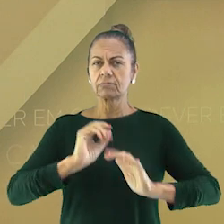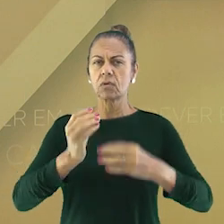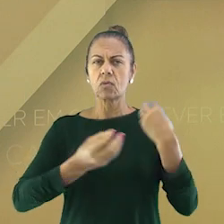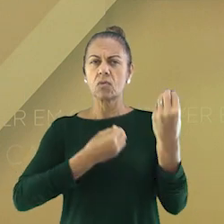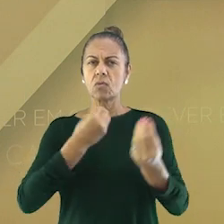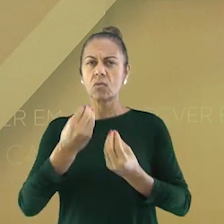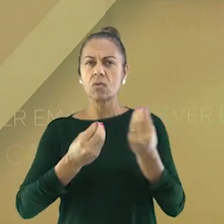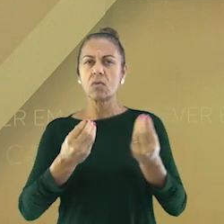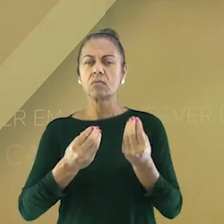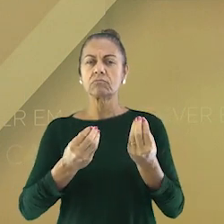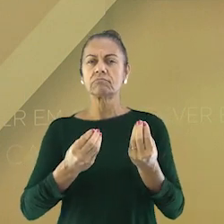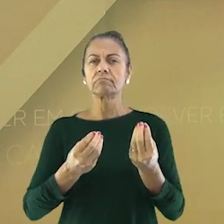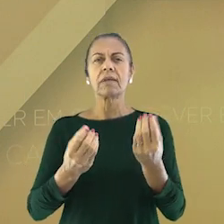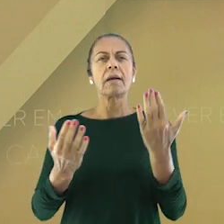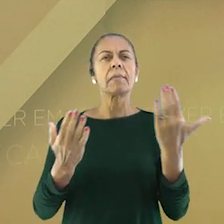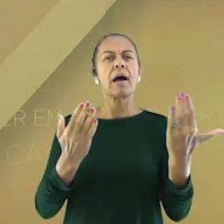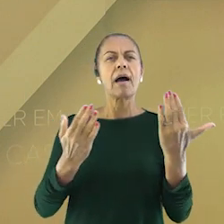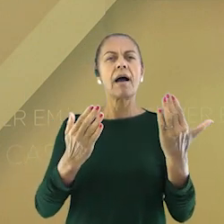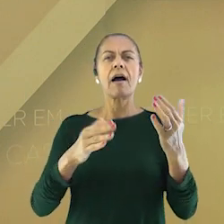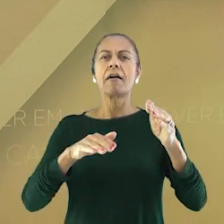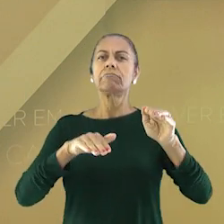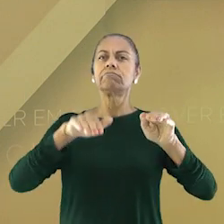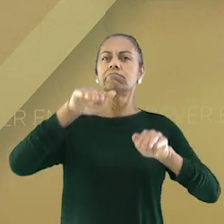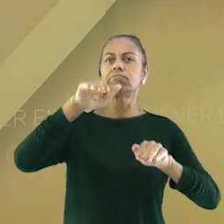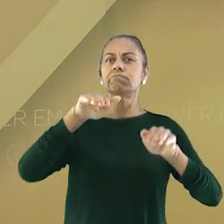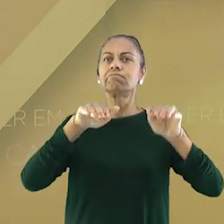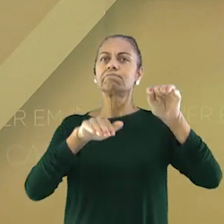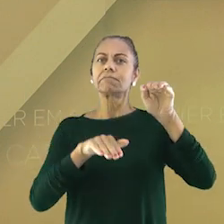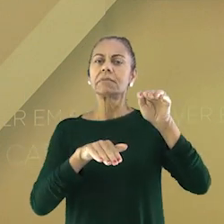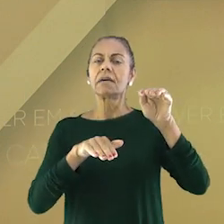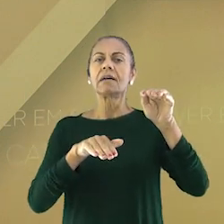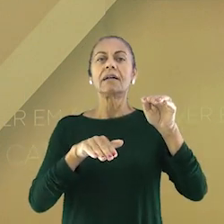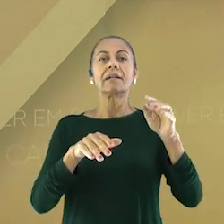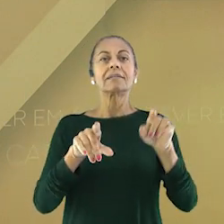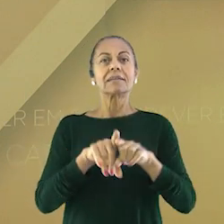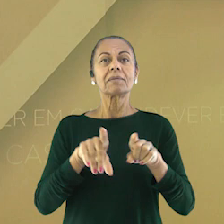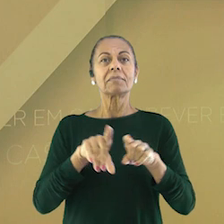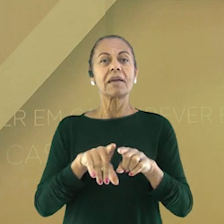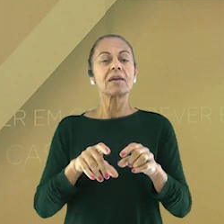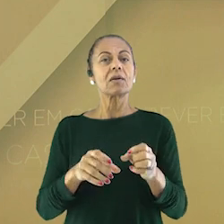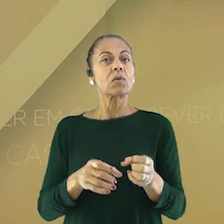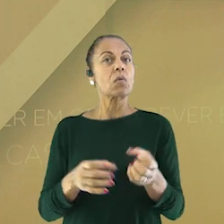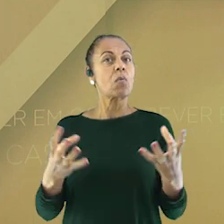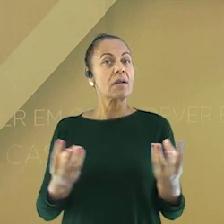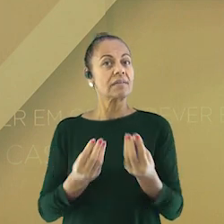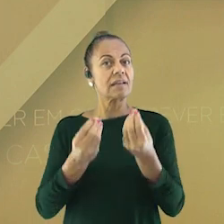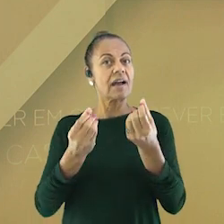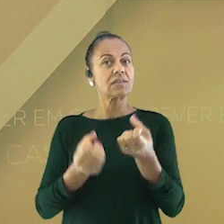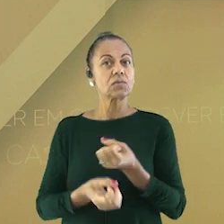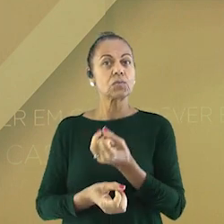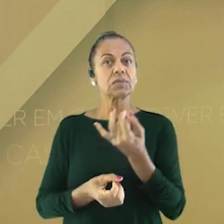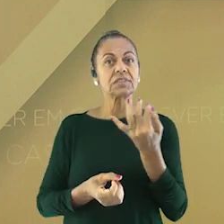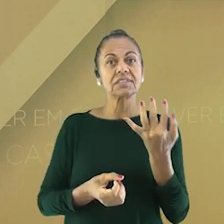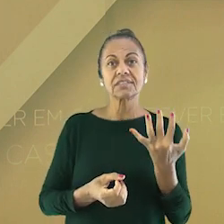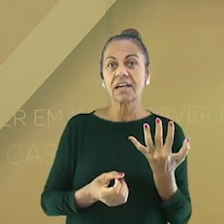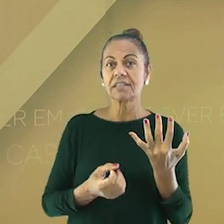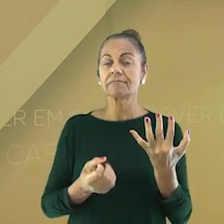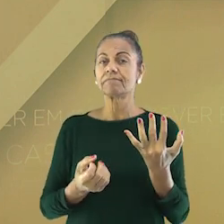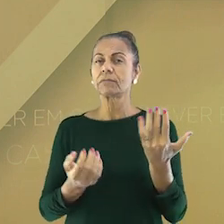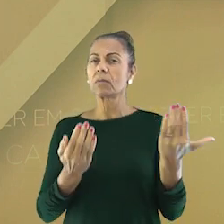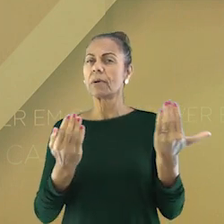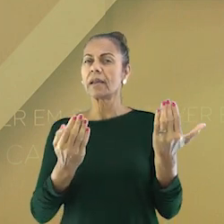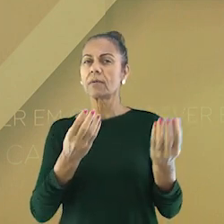formas comparativas e superlativas dos adjetivos para comparar qualidades e quantidades. É direcionada para os anos finais do